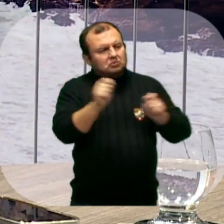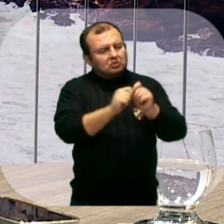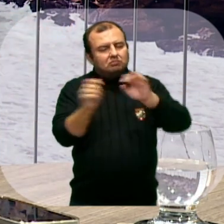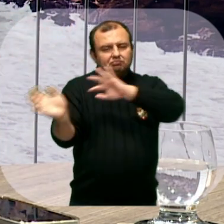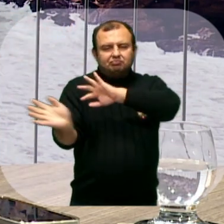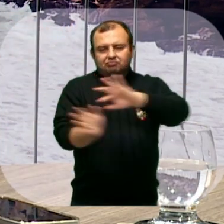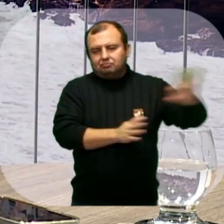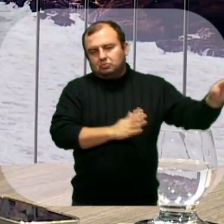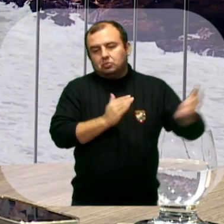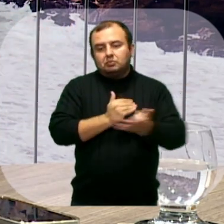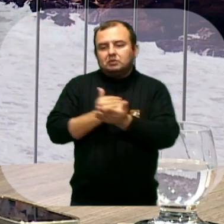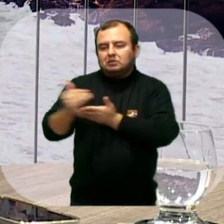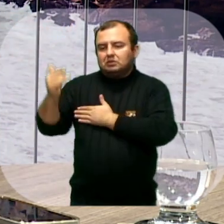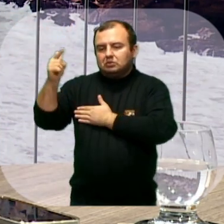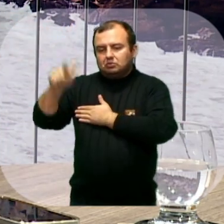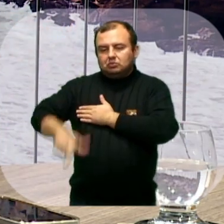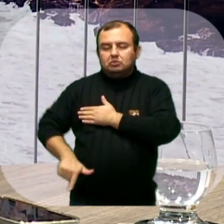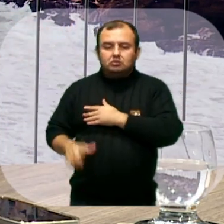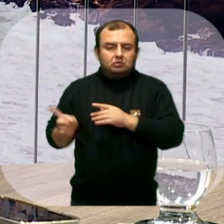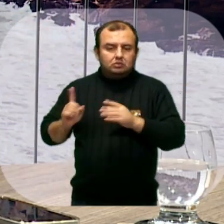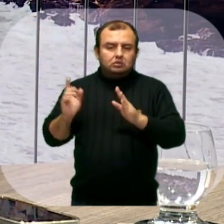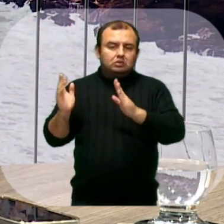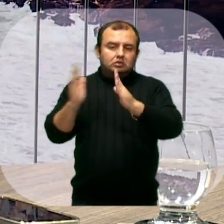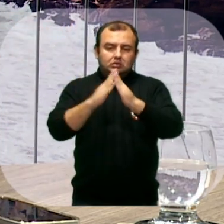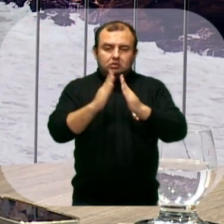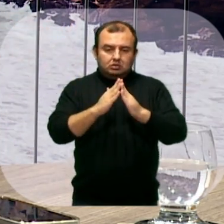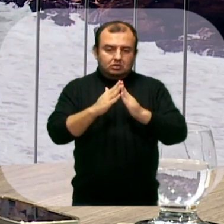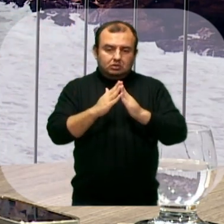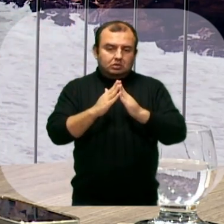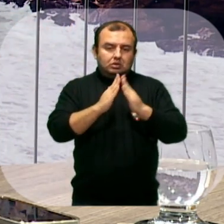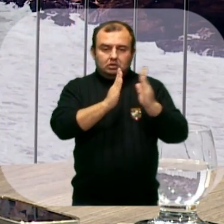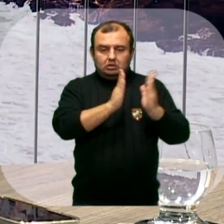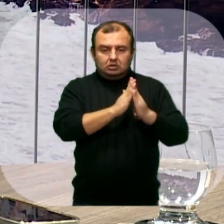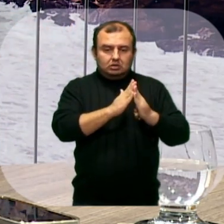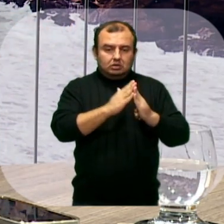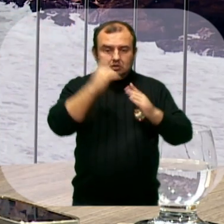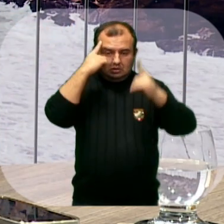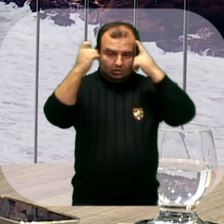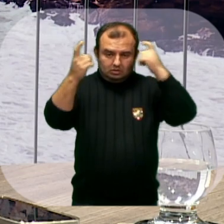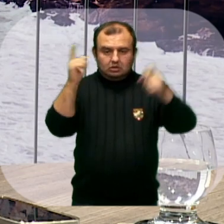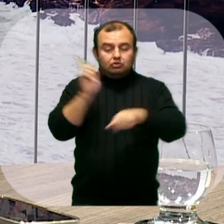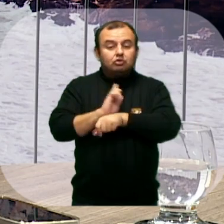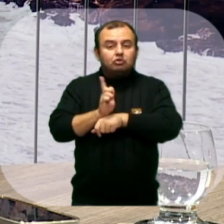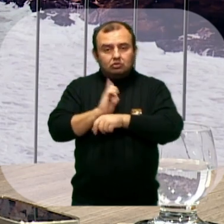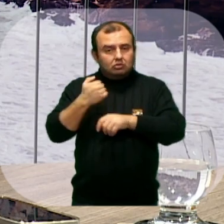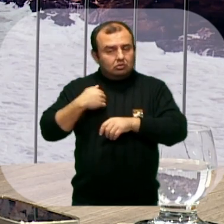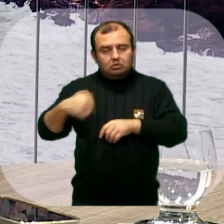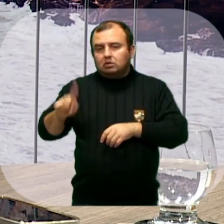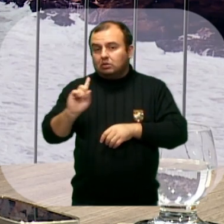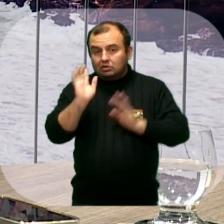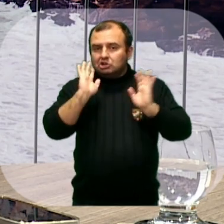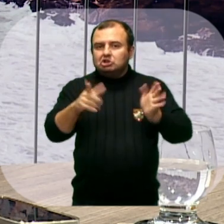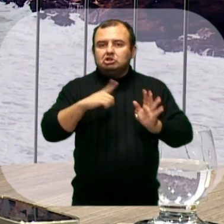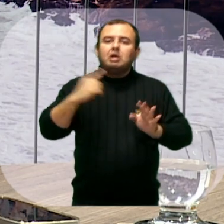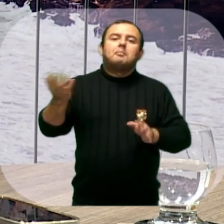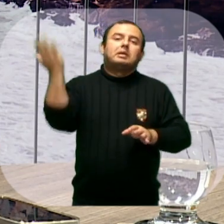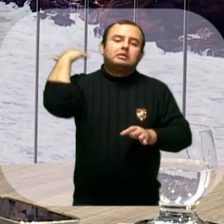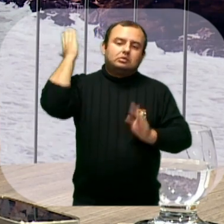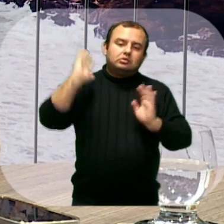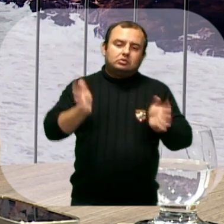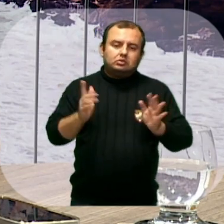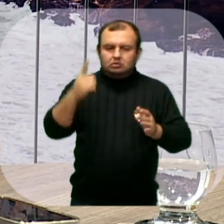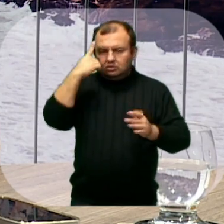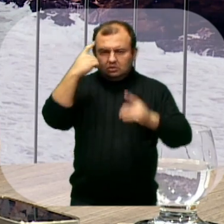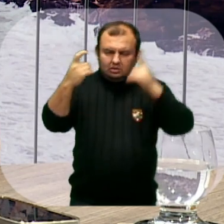feito e começassem a fazer tudo novo. Não, as casinhas de leitura não são ideias da nossa gestão, elas já existiam, né?